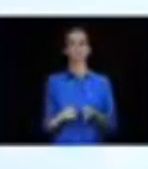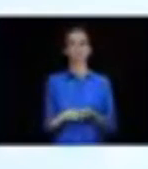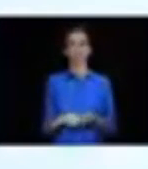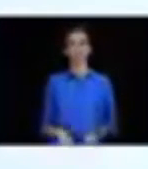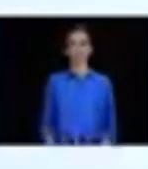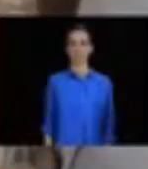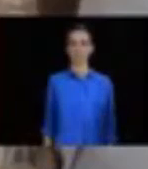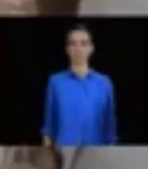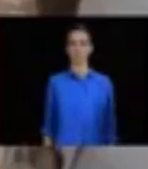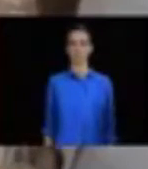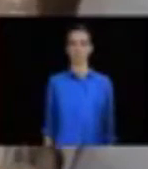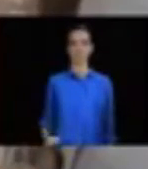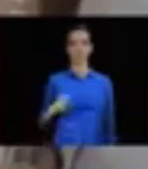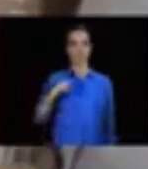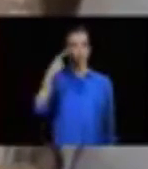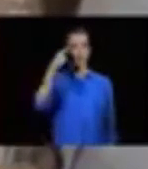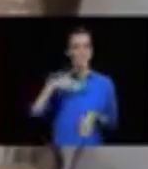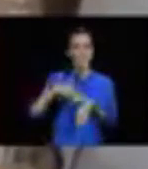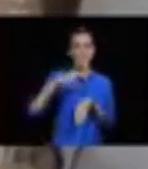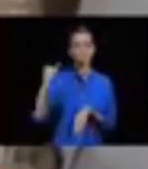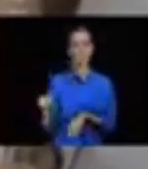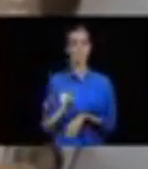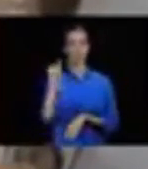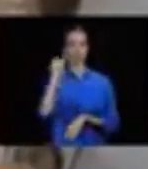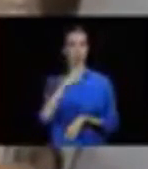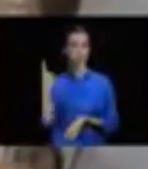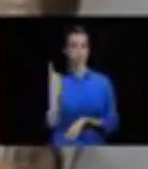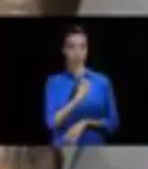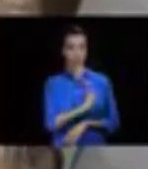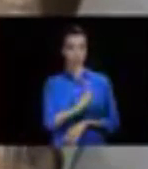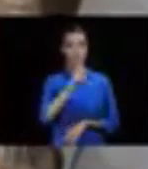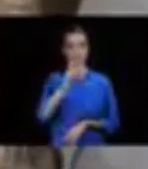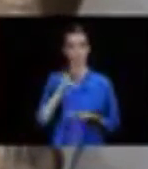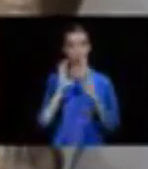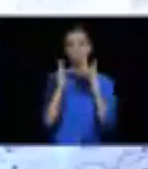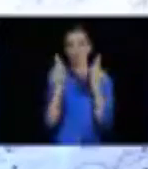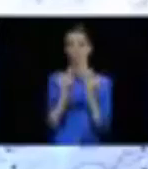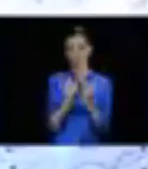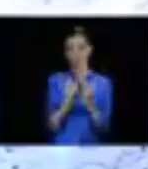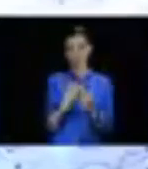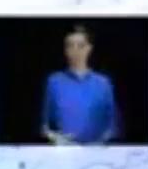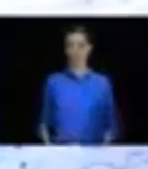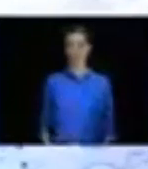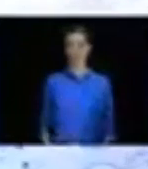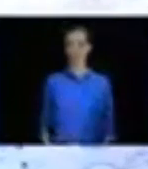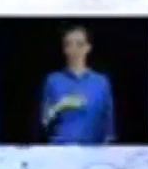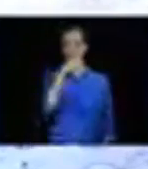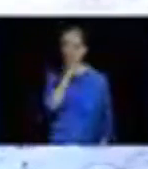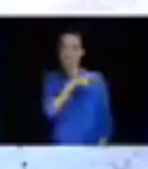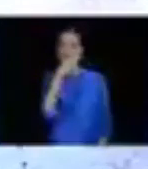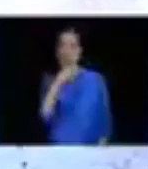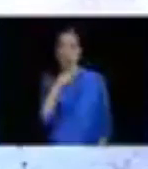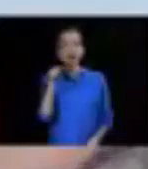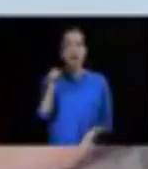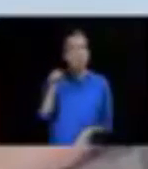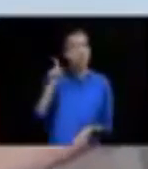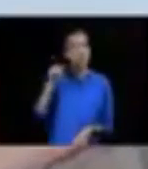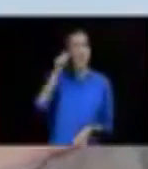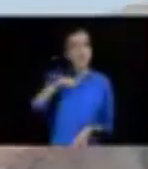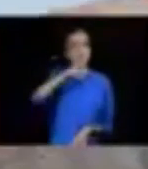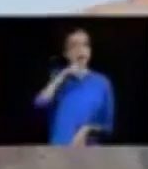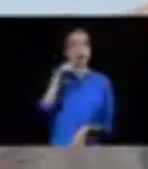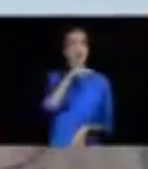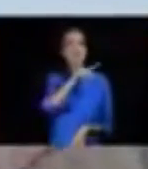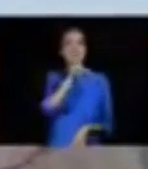ser médico. O que eu acho que é mais importante na nossa vida é a família. Ah, essa aqui é a mãe do Dr. Zé